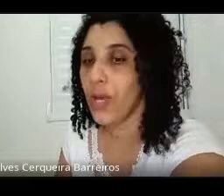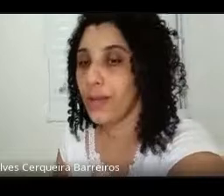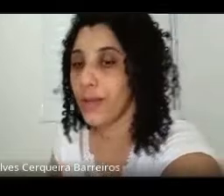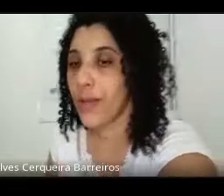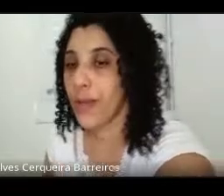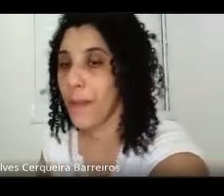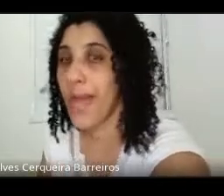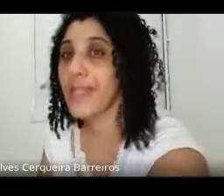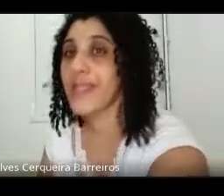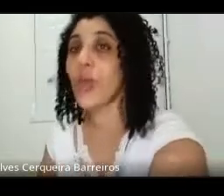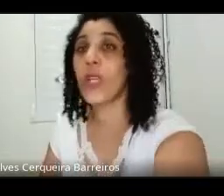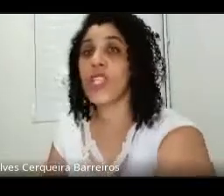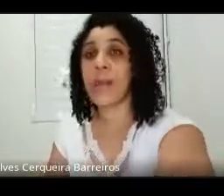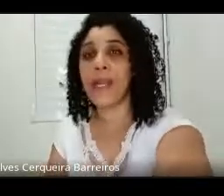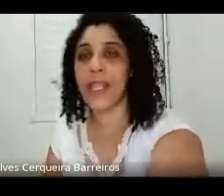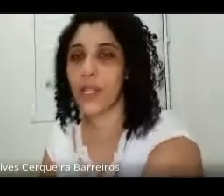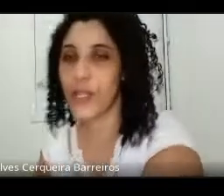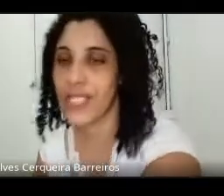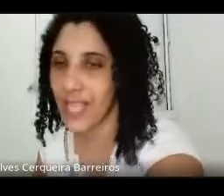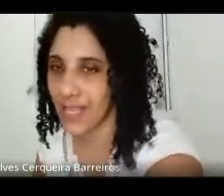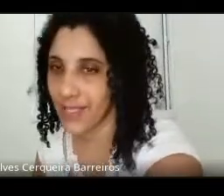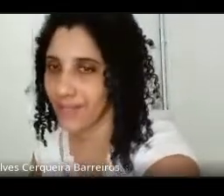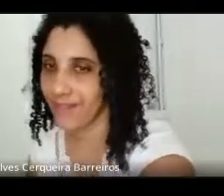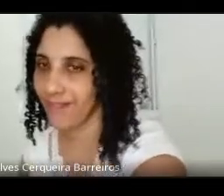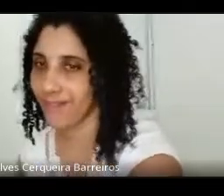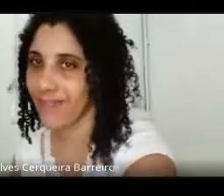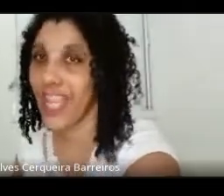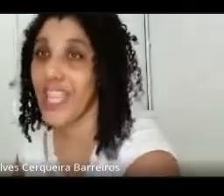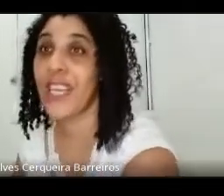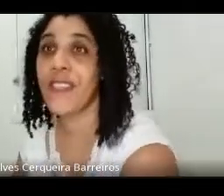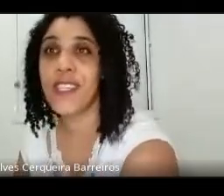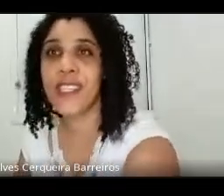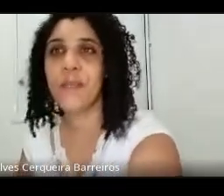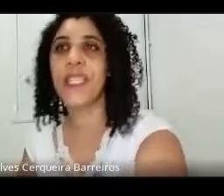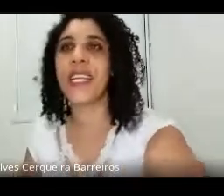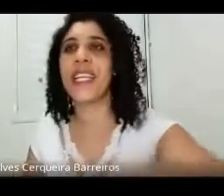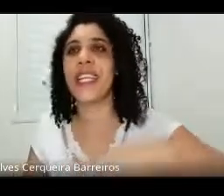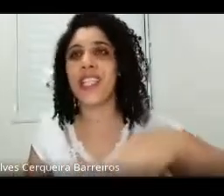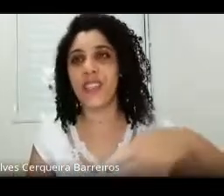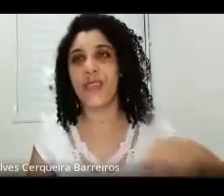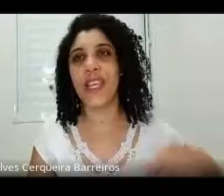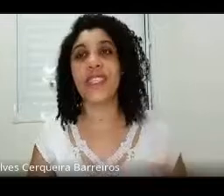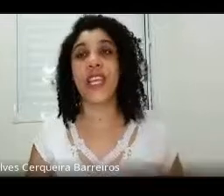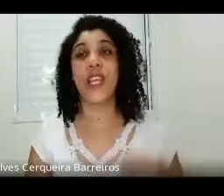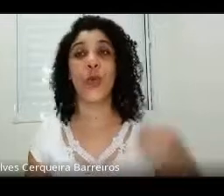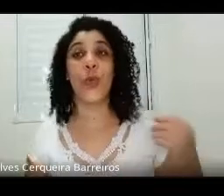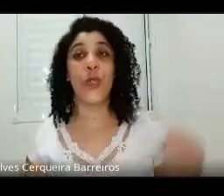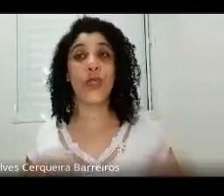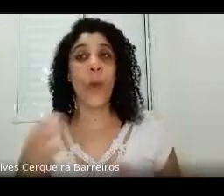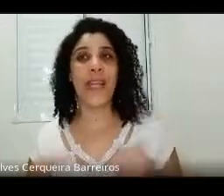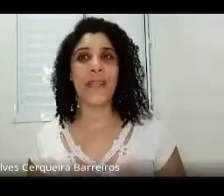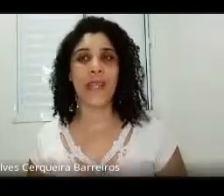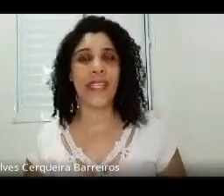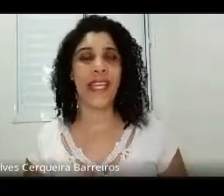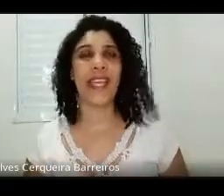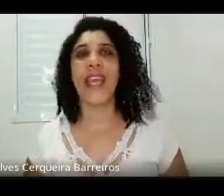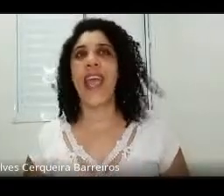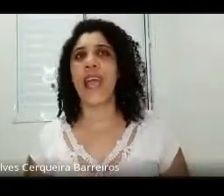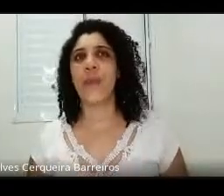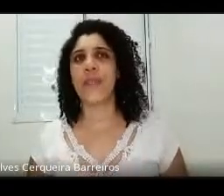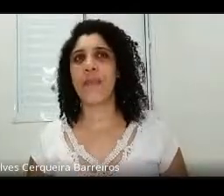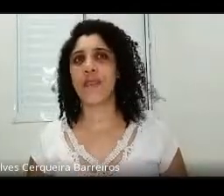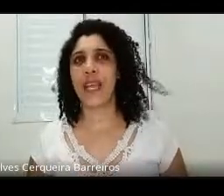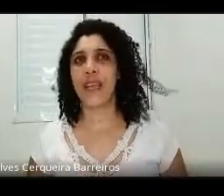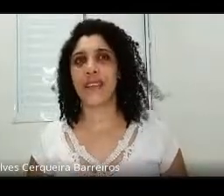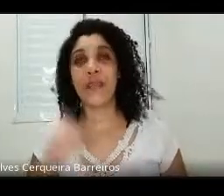oral. Mas, quando a gente está aprendendo a língua de sinais, quem está fazendo a disciplina aí, quem já fez. Então, quando começa a aprender,